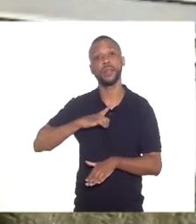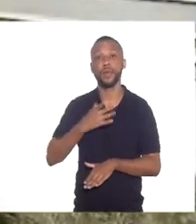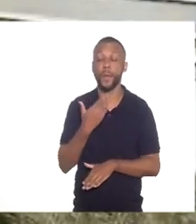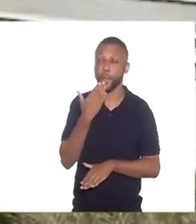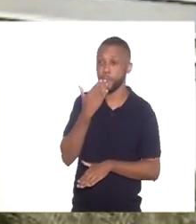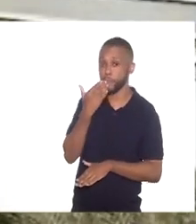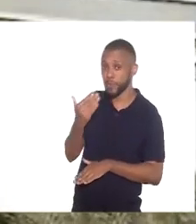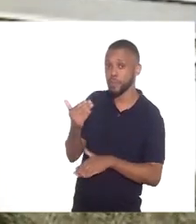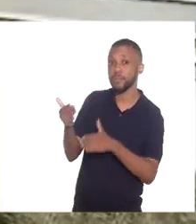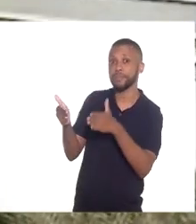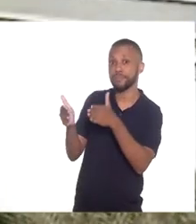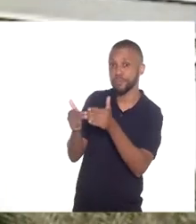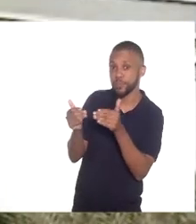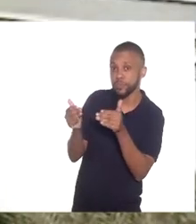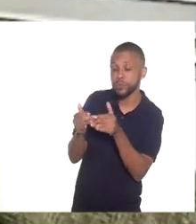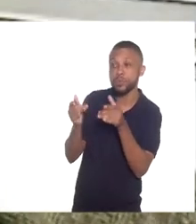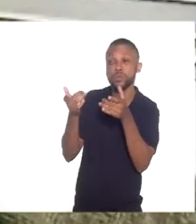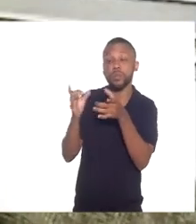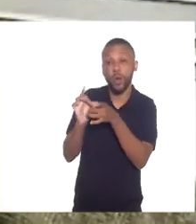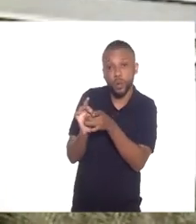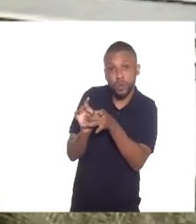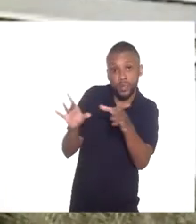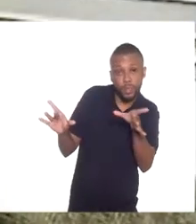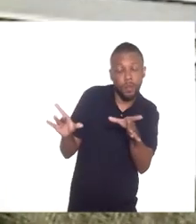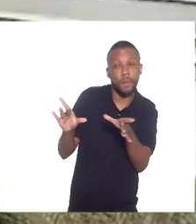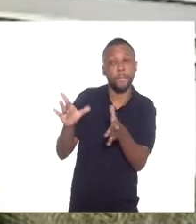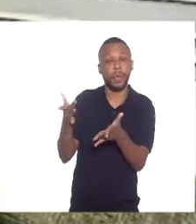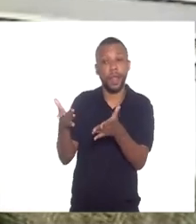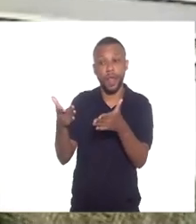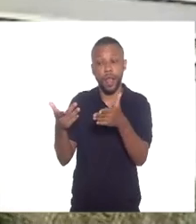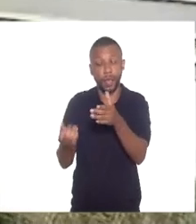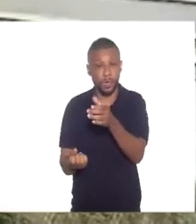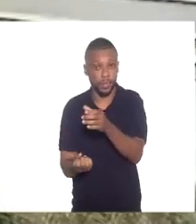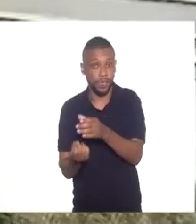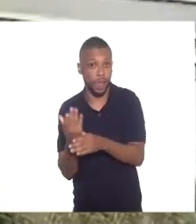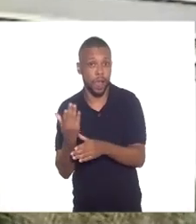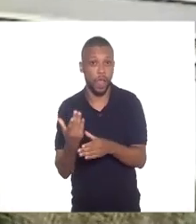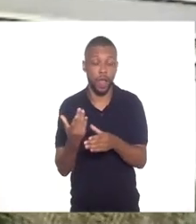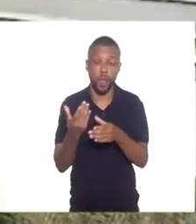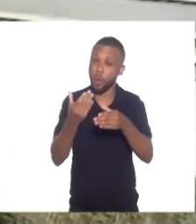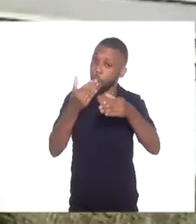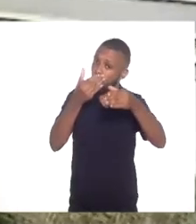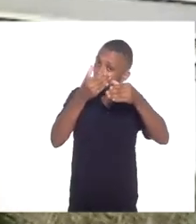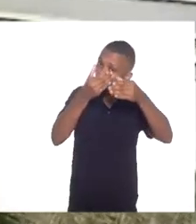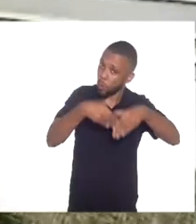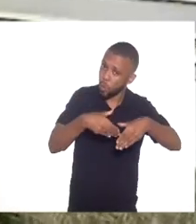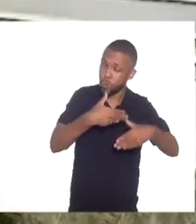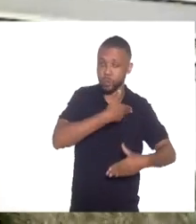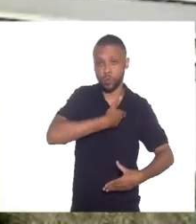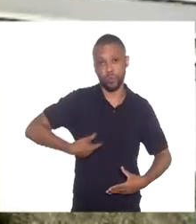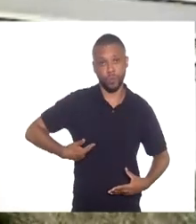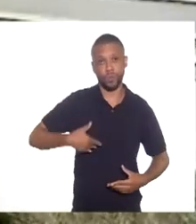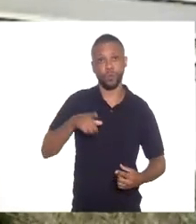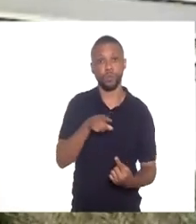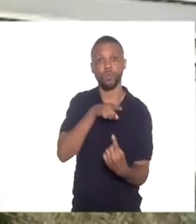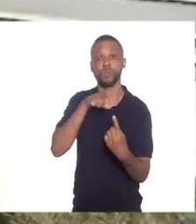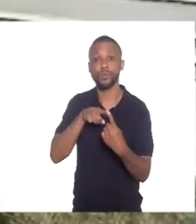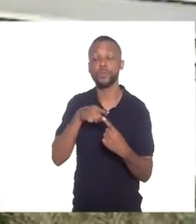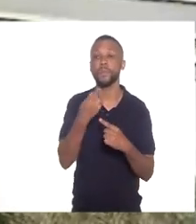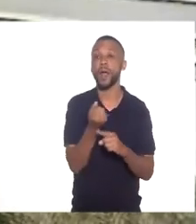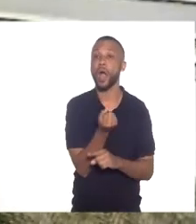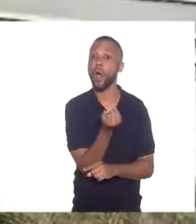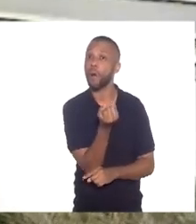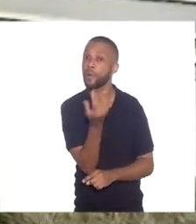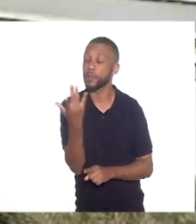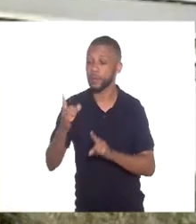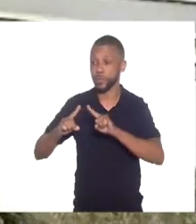autorização para abrir concurso público, para fortalecer os seus quadros, para melhorar essa fiscalização. A Secretaria